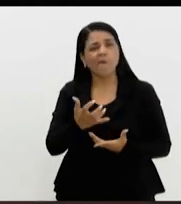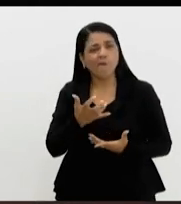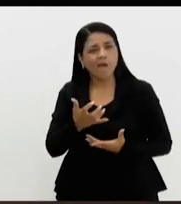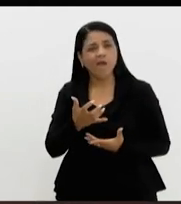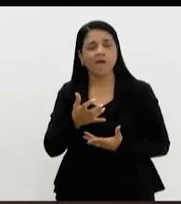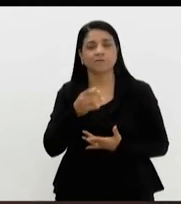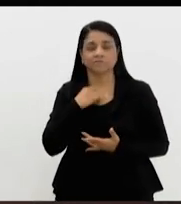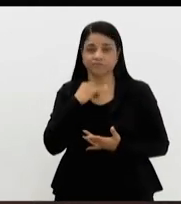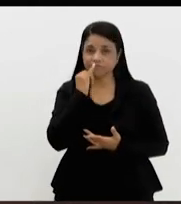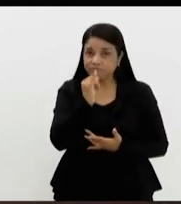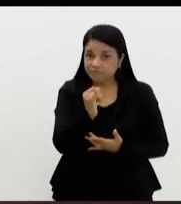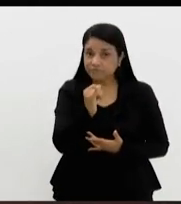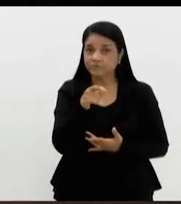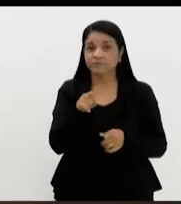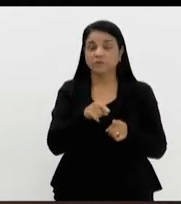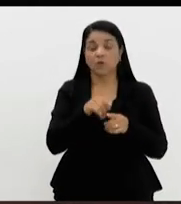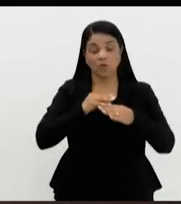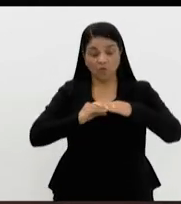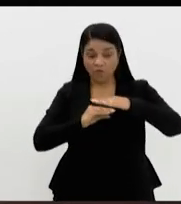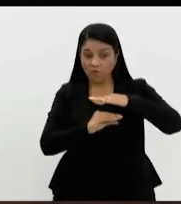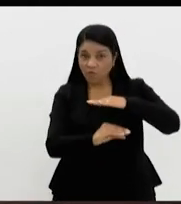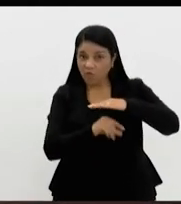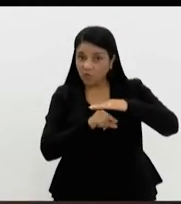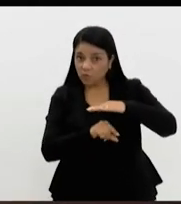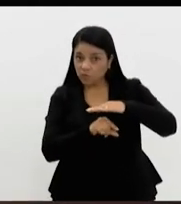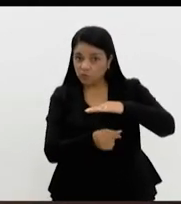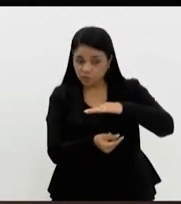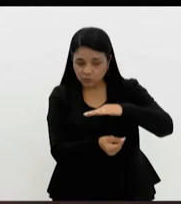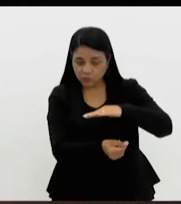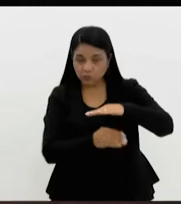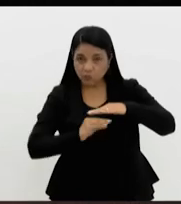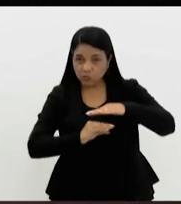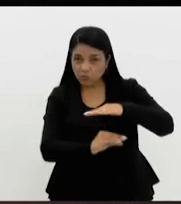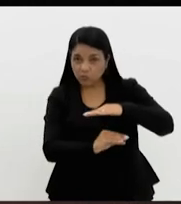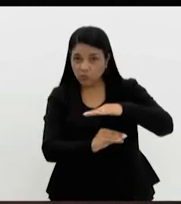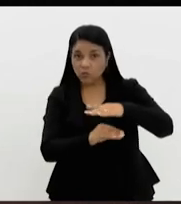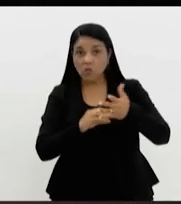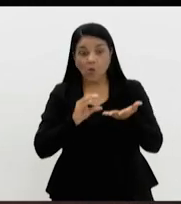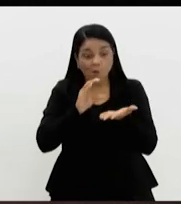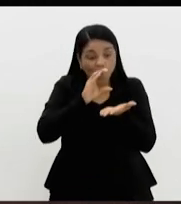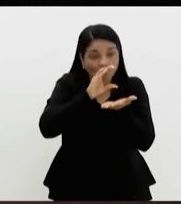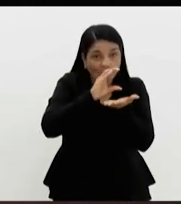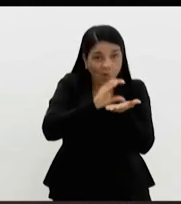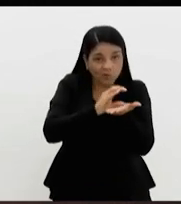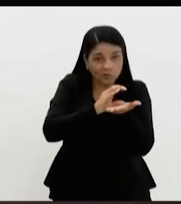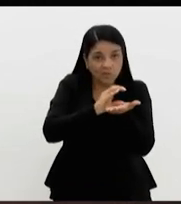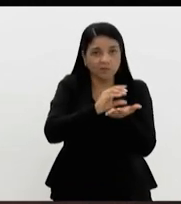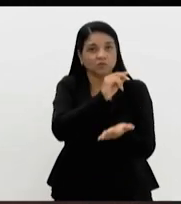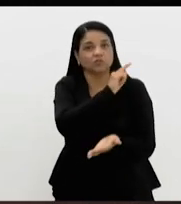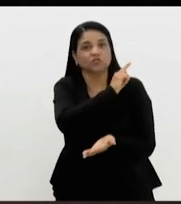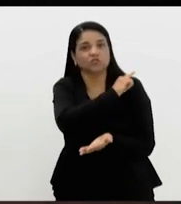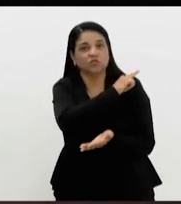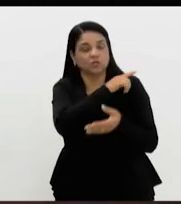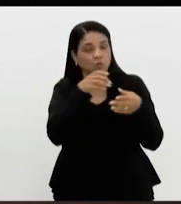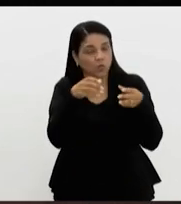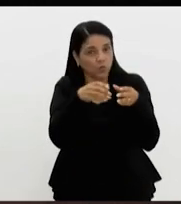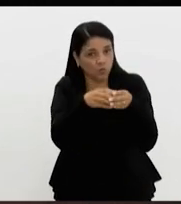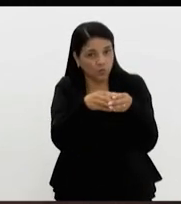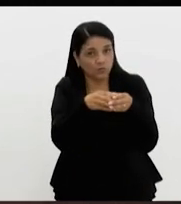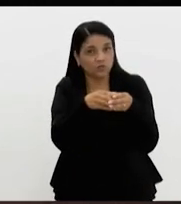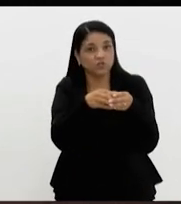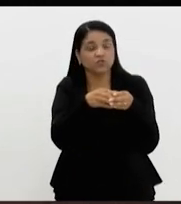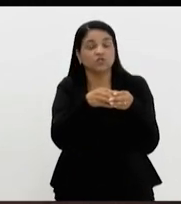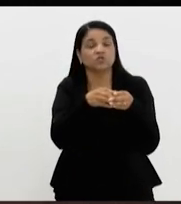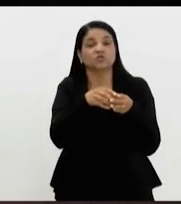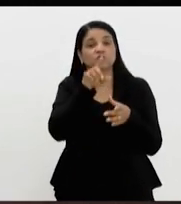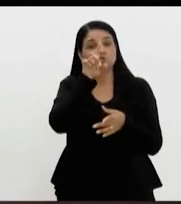falar também que, para isso, o fundo conta com um conselho gestor formado hoje por dirigentes